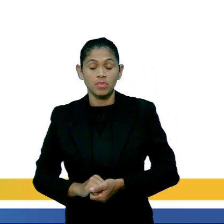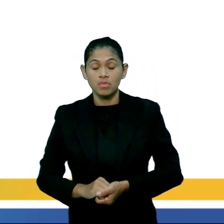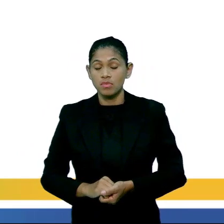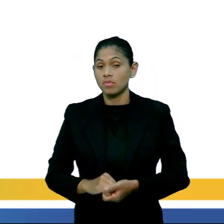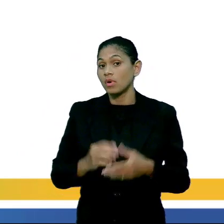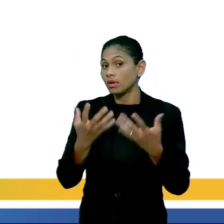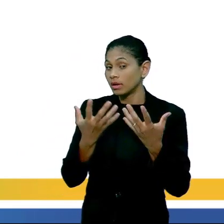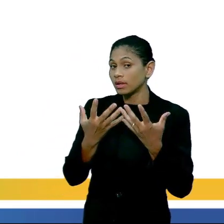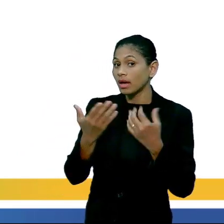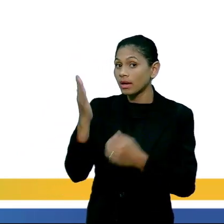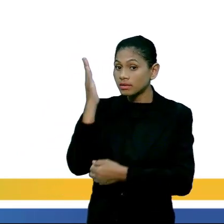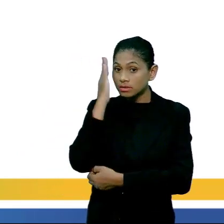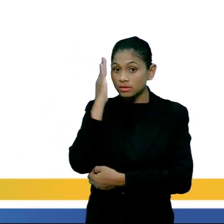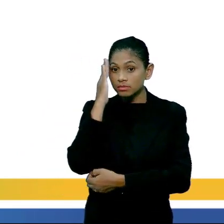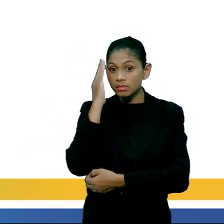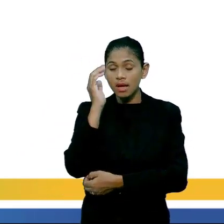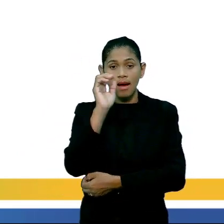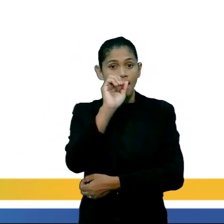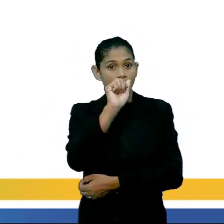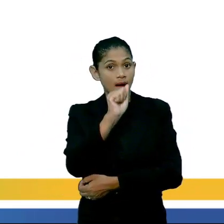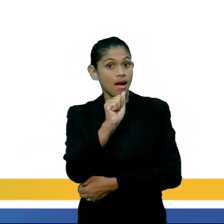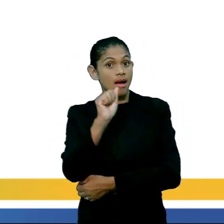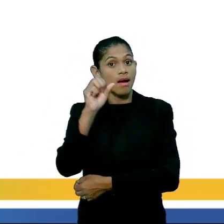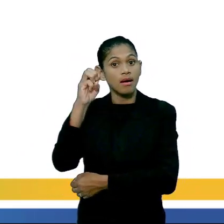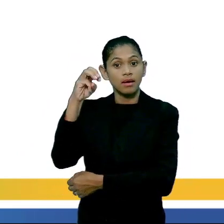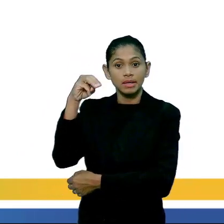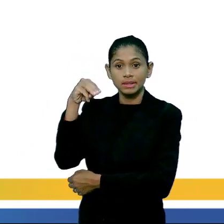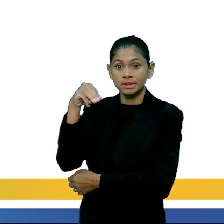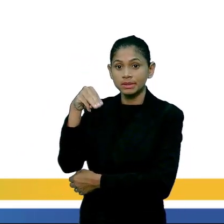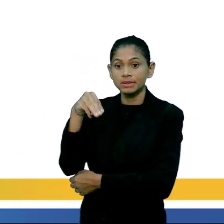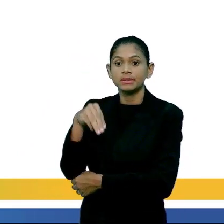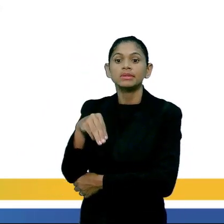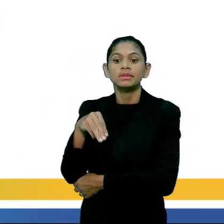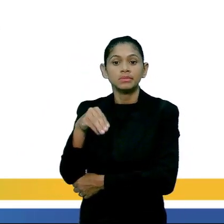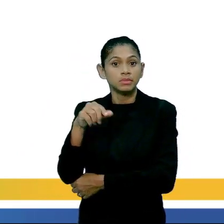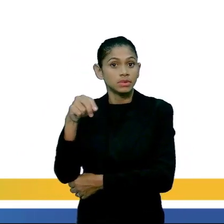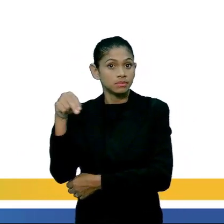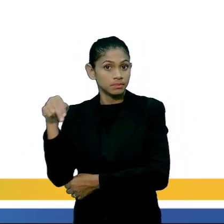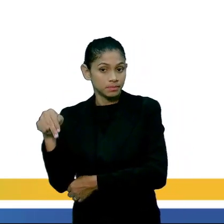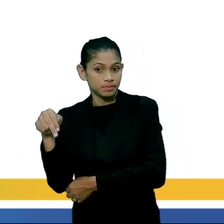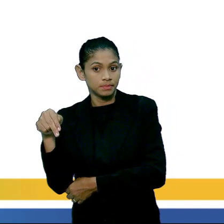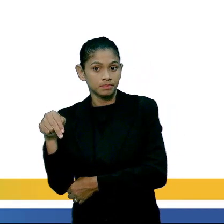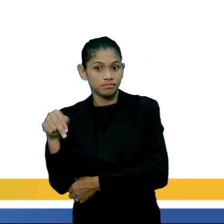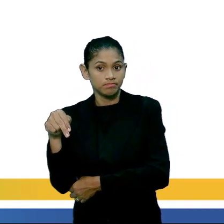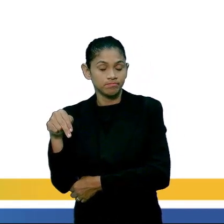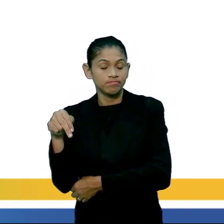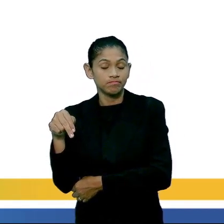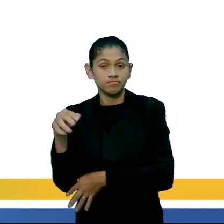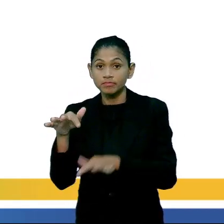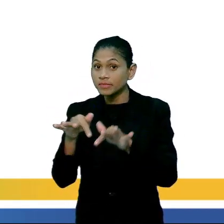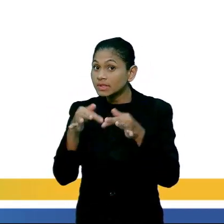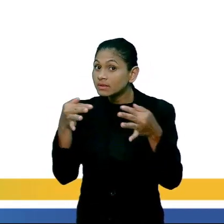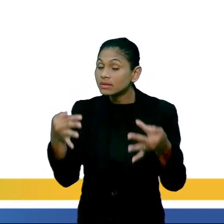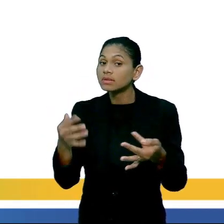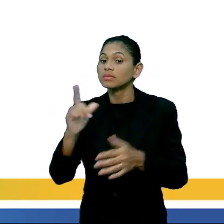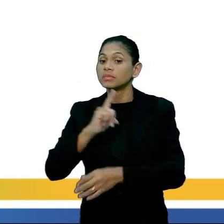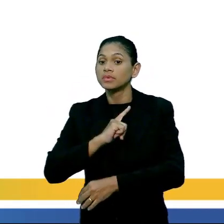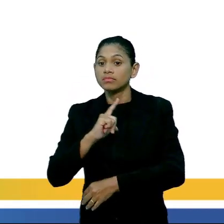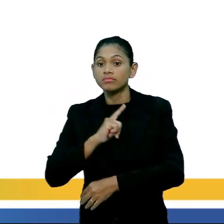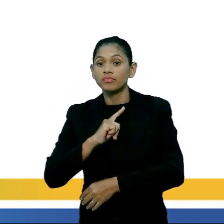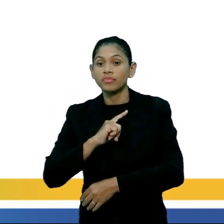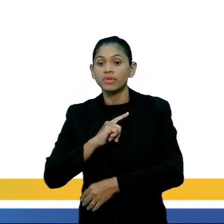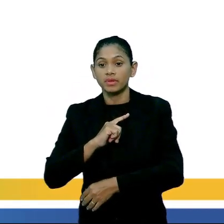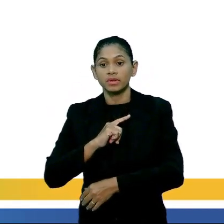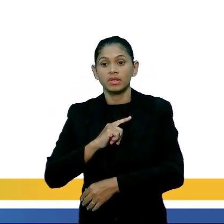valor aqui, essa reta. Então, é bastante simples. Eu tenho os dois catetos aqui, ó. Do D até o